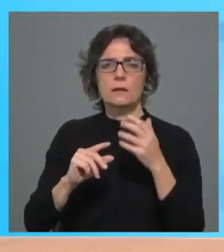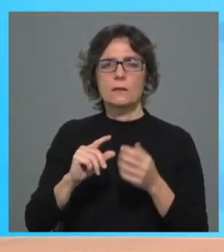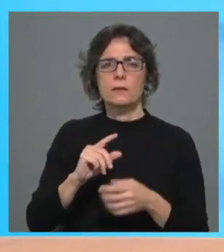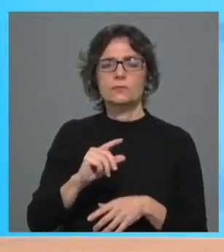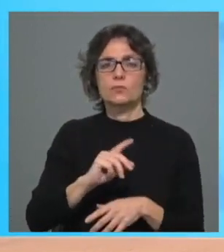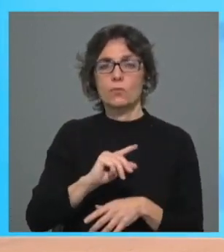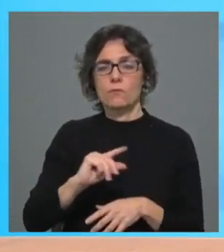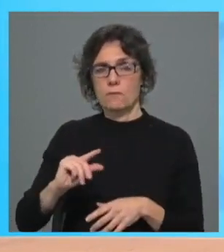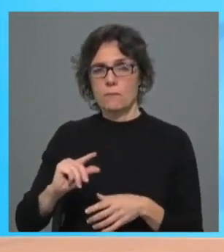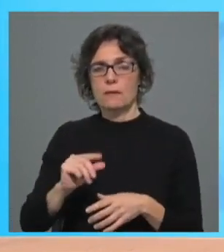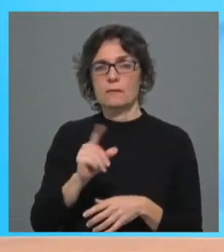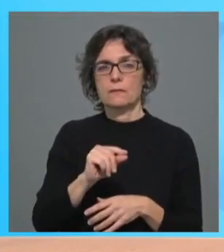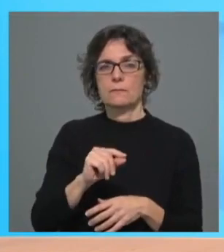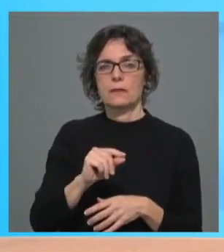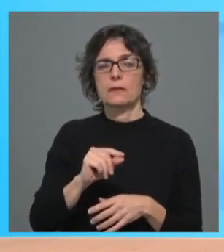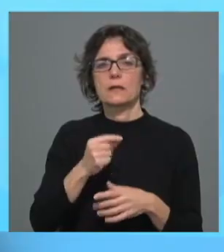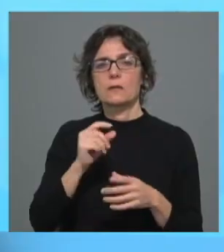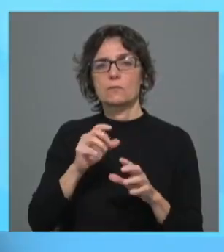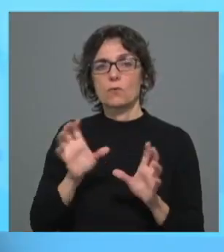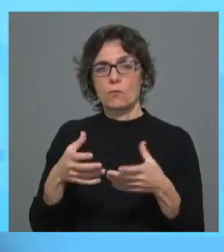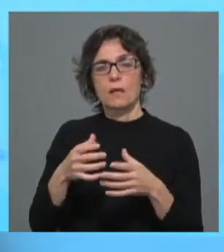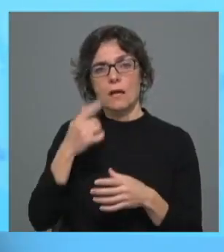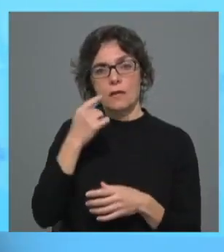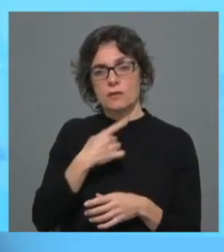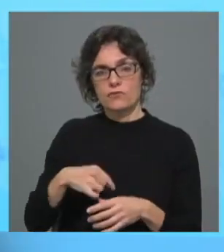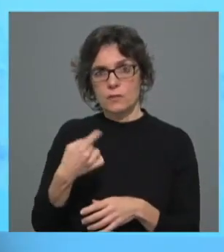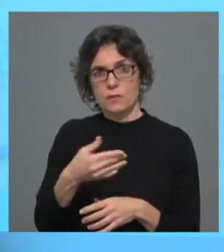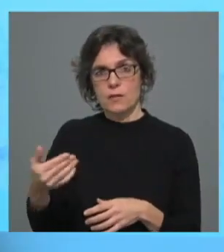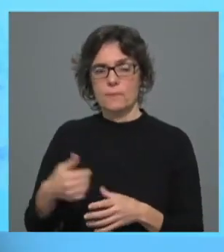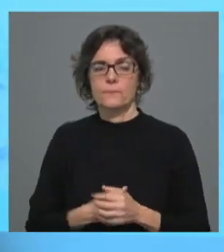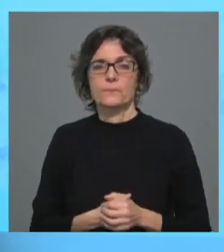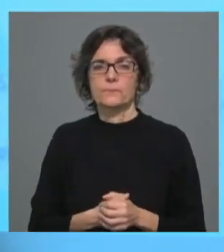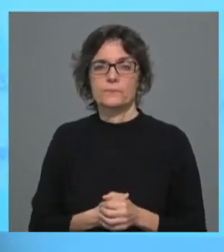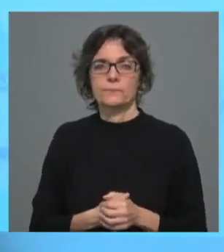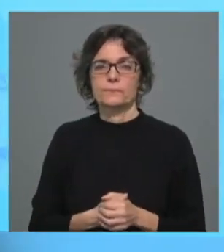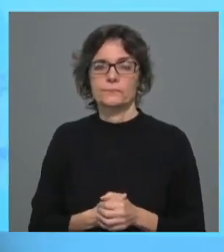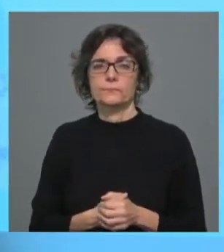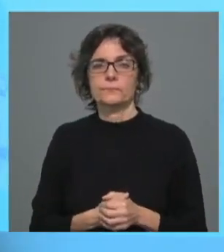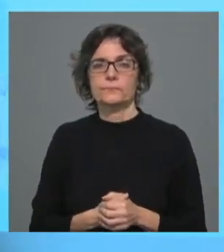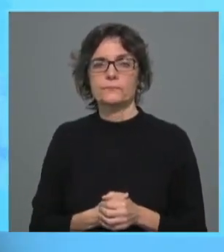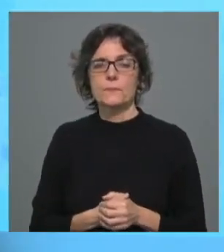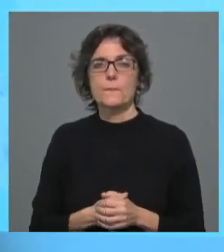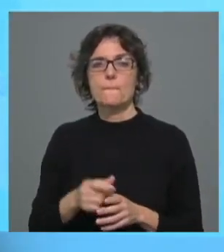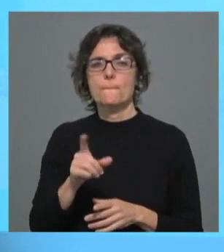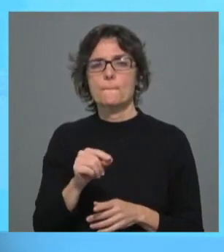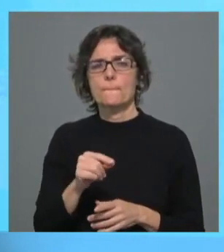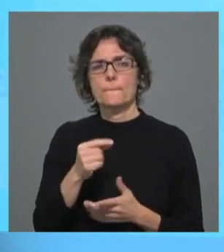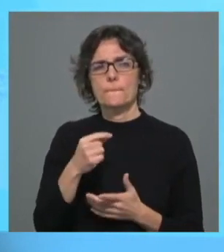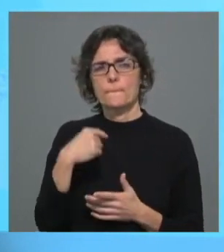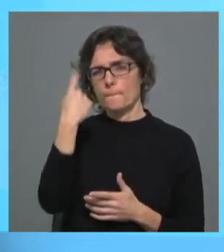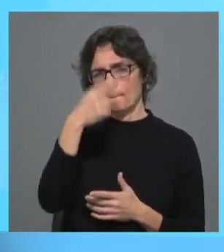Chinesa também vamos vendo os seus rostos mas acabam acabam por existir uma certa